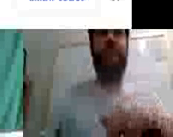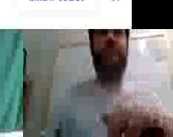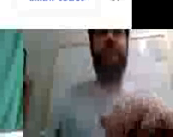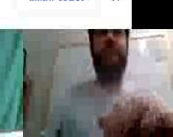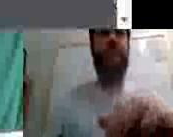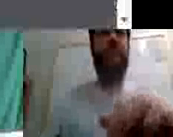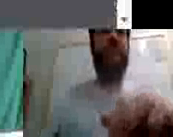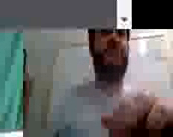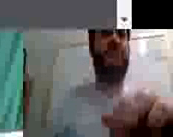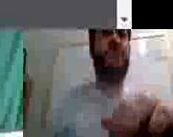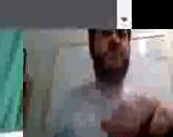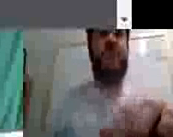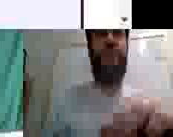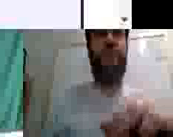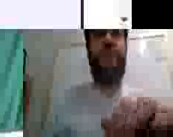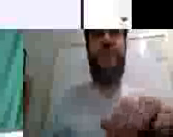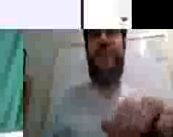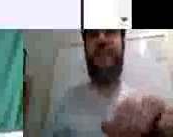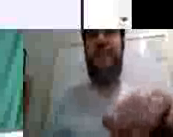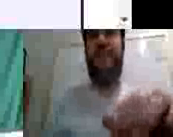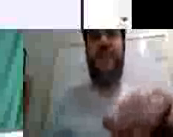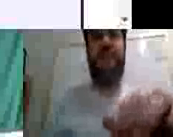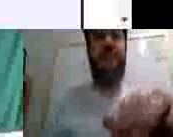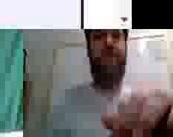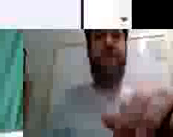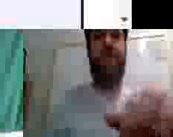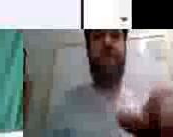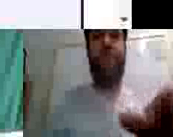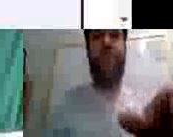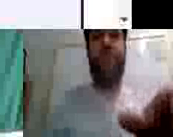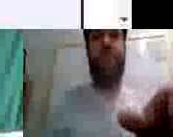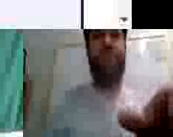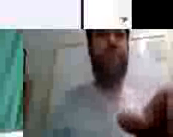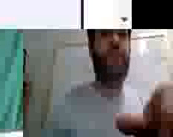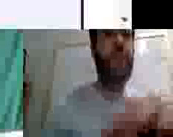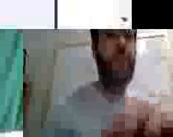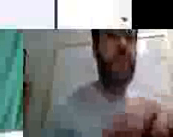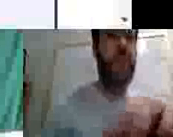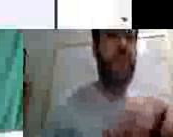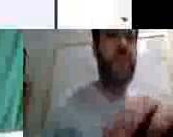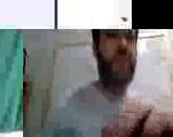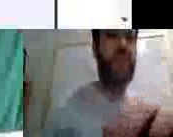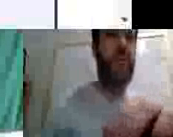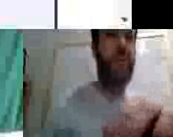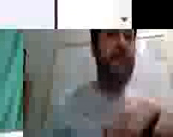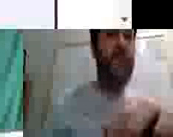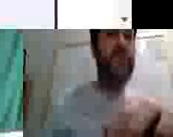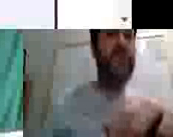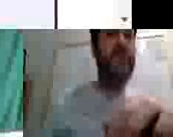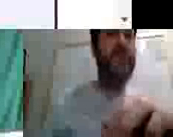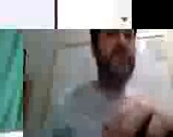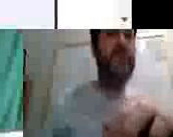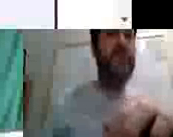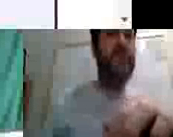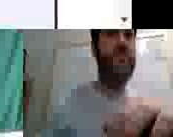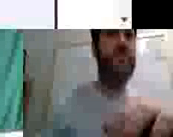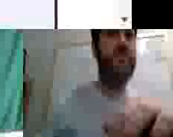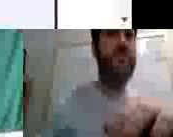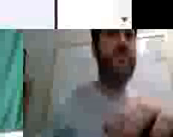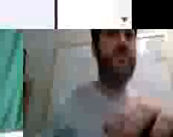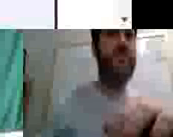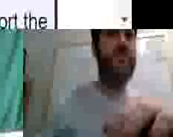inseguro, comunicação insegura, autenticação insegura, falta de criptografia, autorização insegura, qualidade de código do cliente, auditação